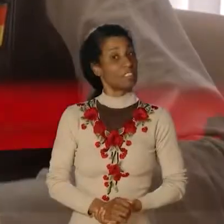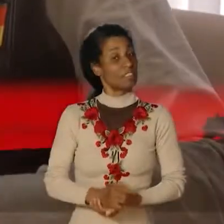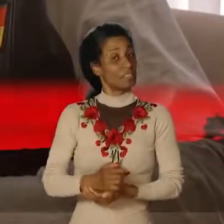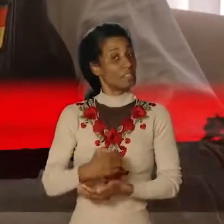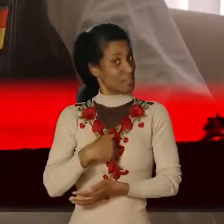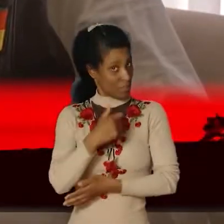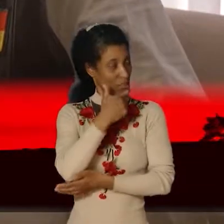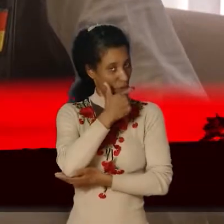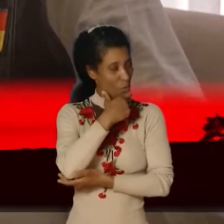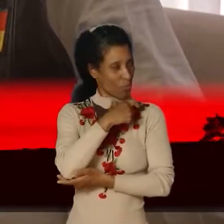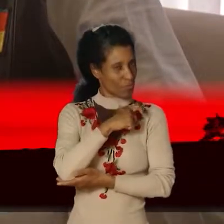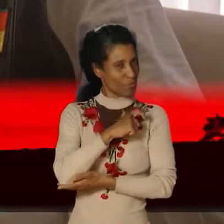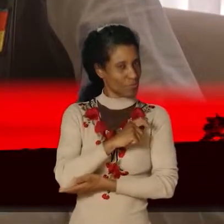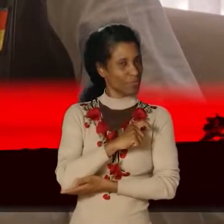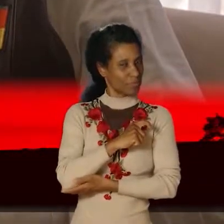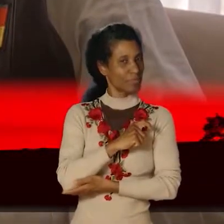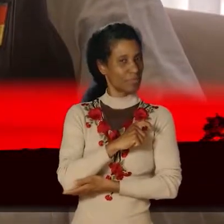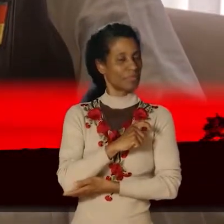Eu acho